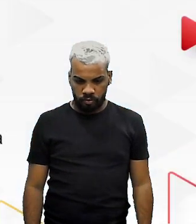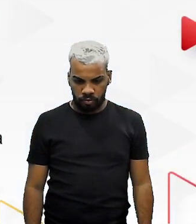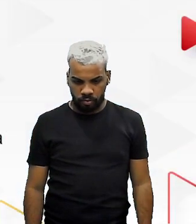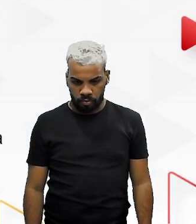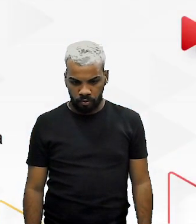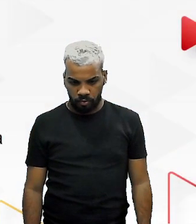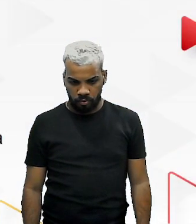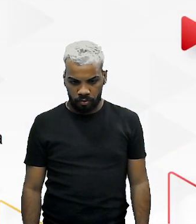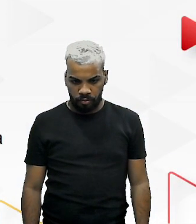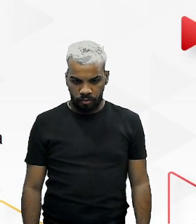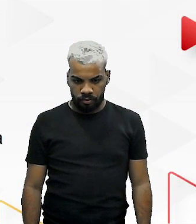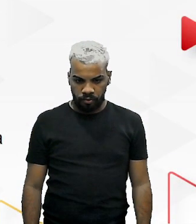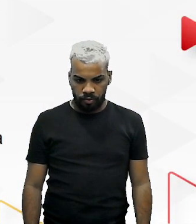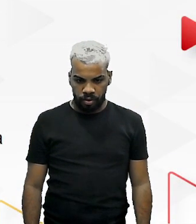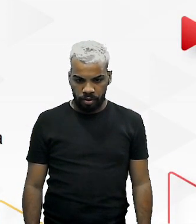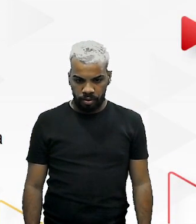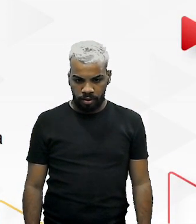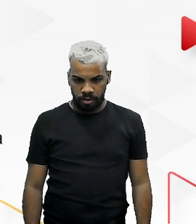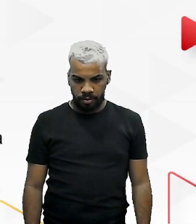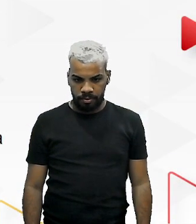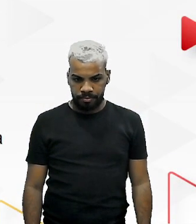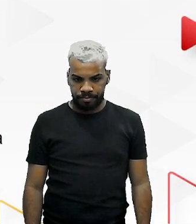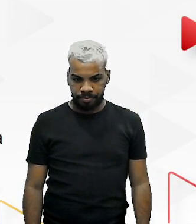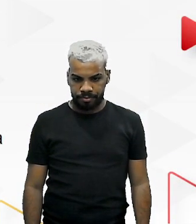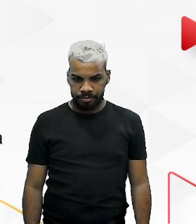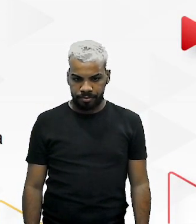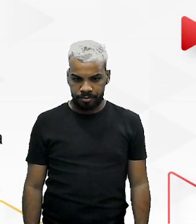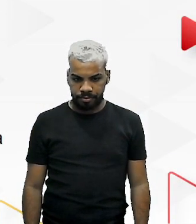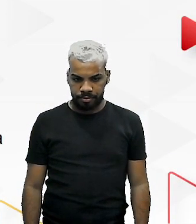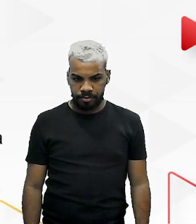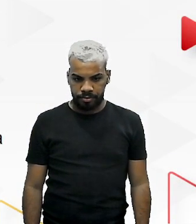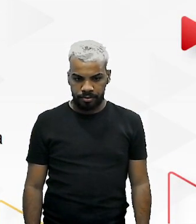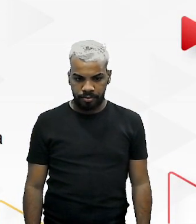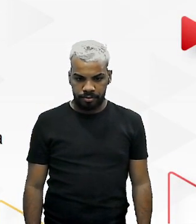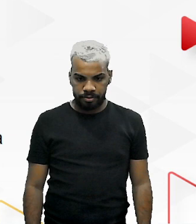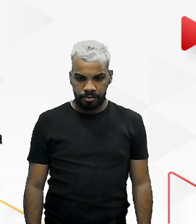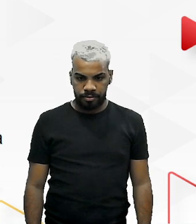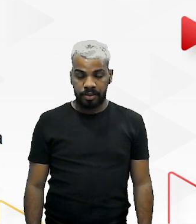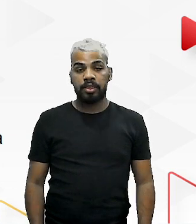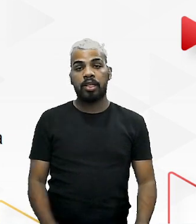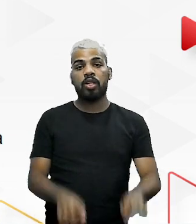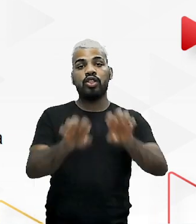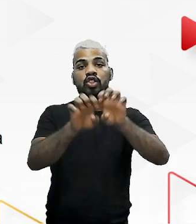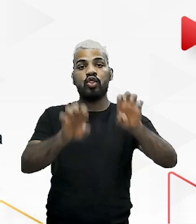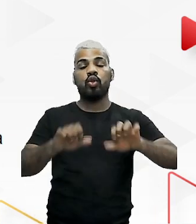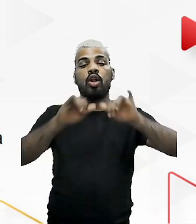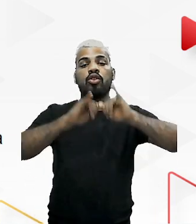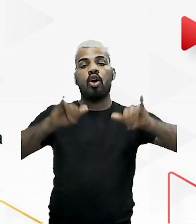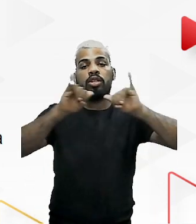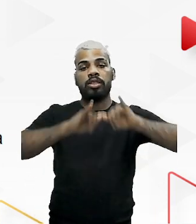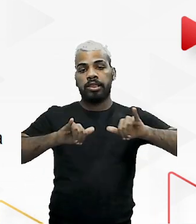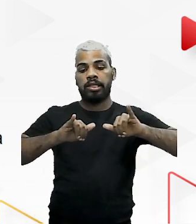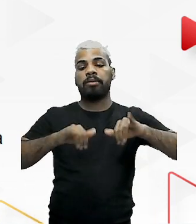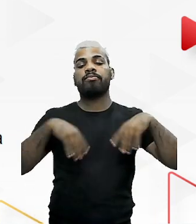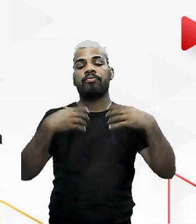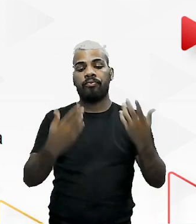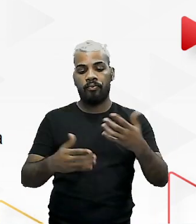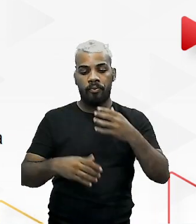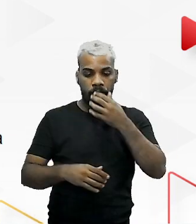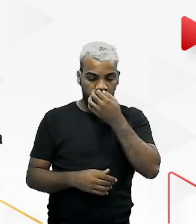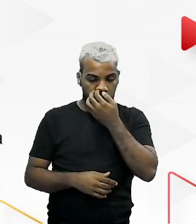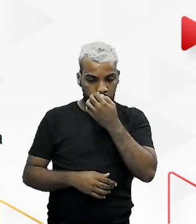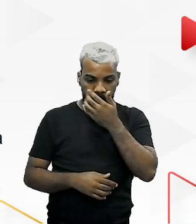a estrutura da notícia, do gênero textual notícia. Então, headline